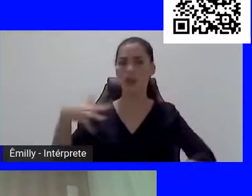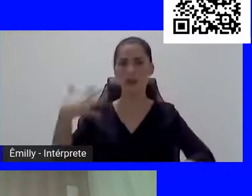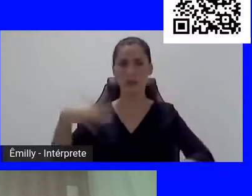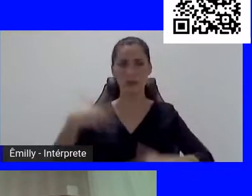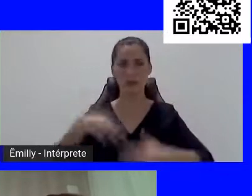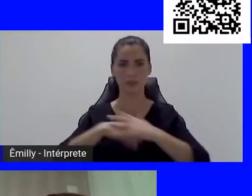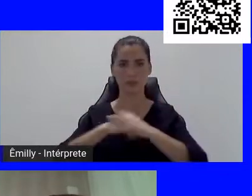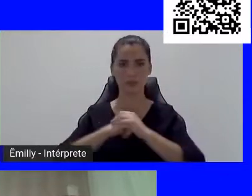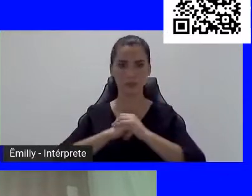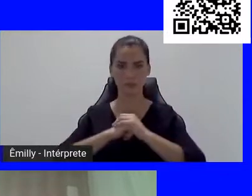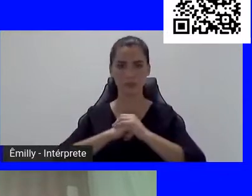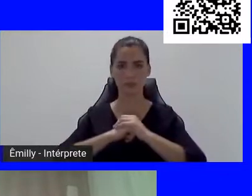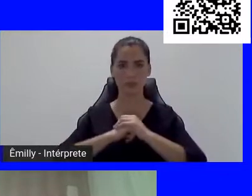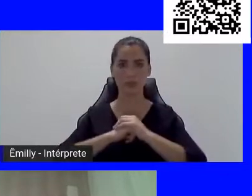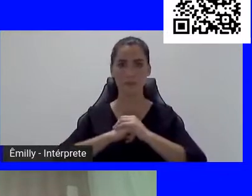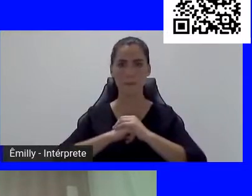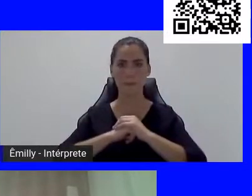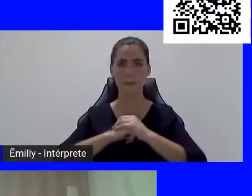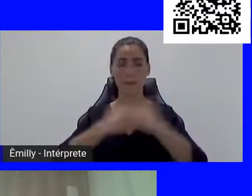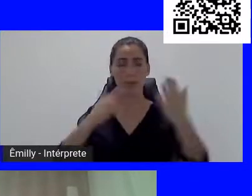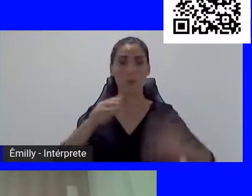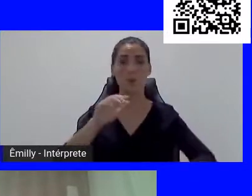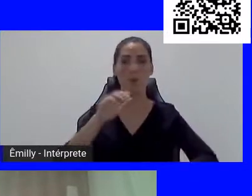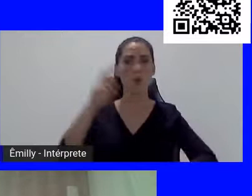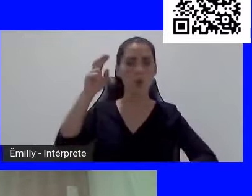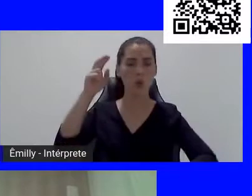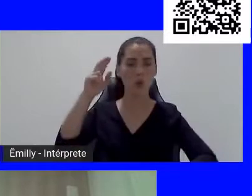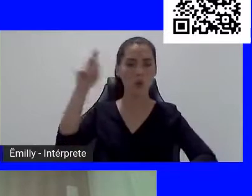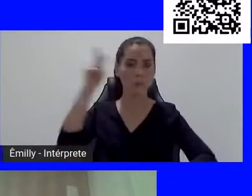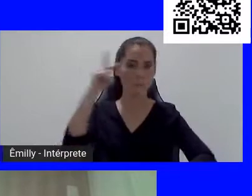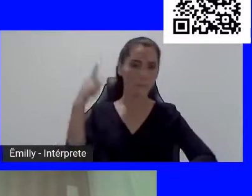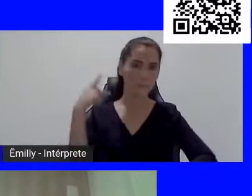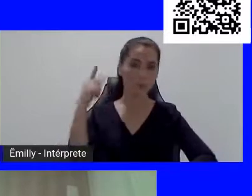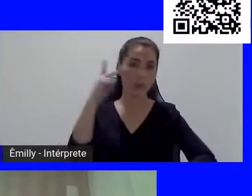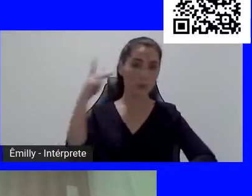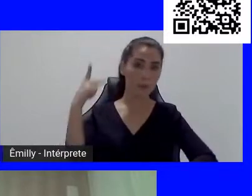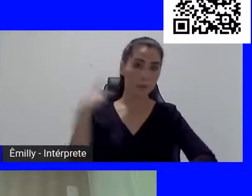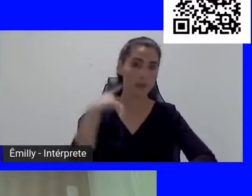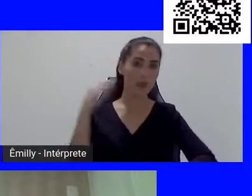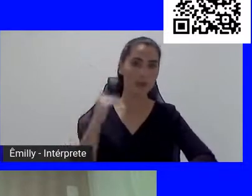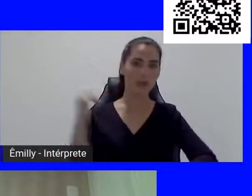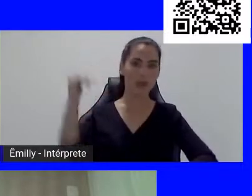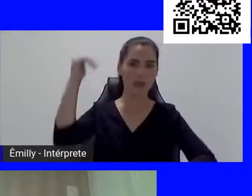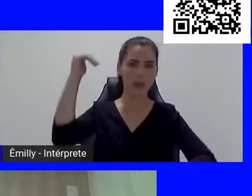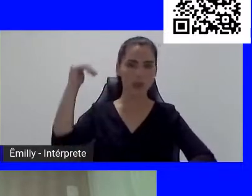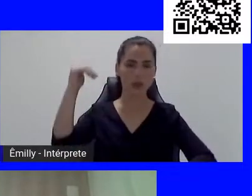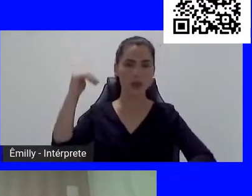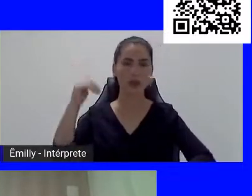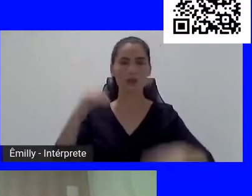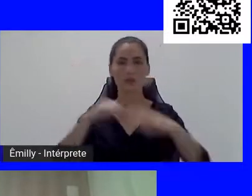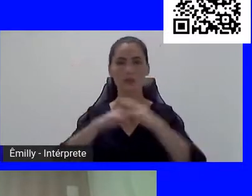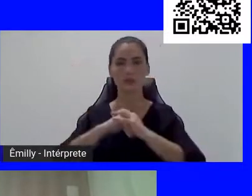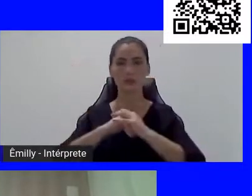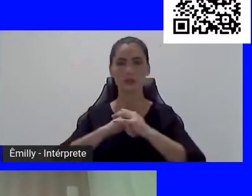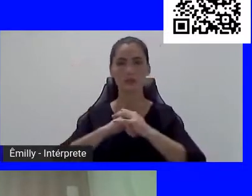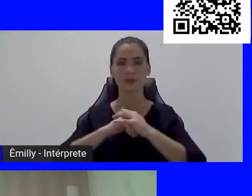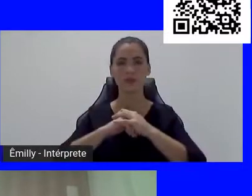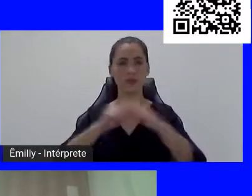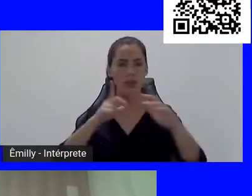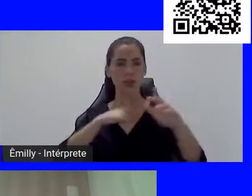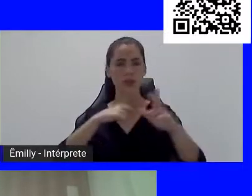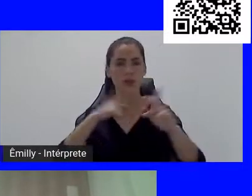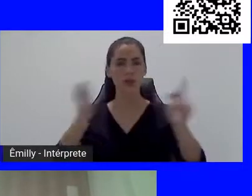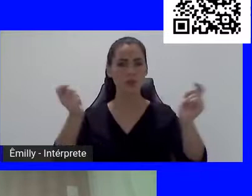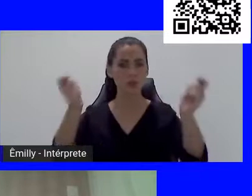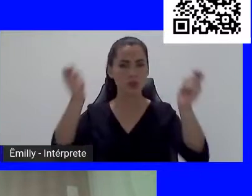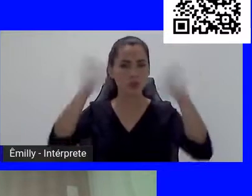recondução do Augusto Aras pelo Senado foi um dos principais erros da casa esse ano? E há alguma possibilidade de